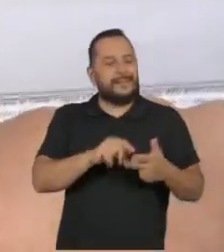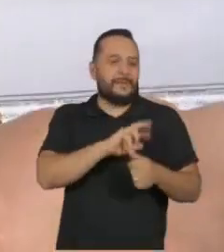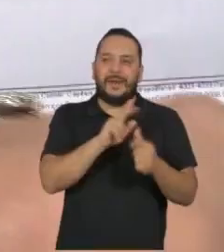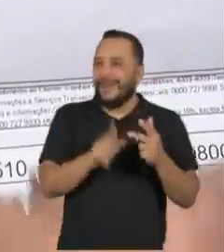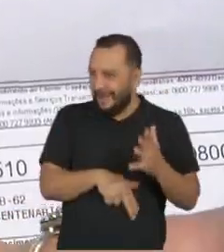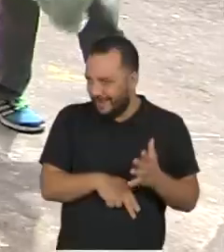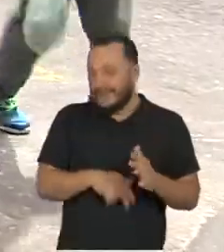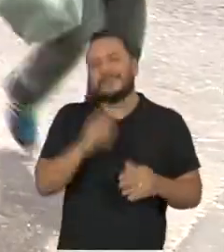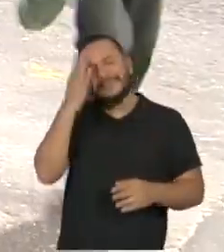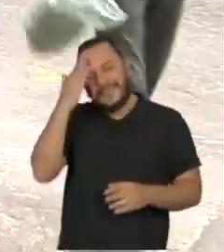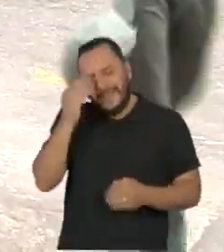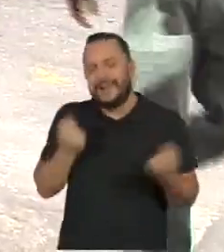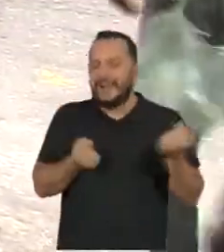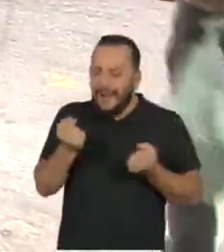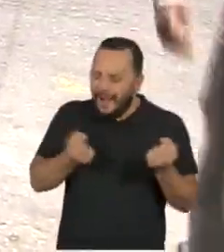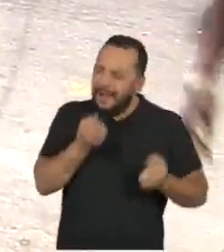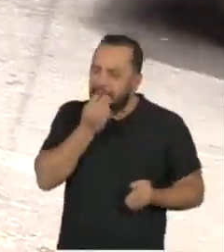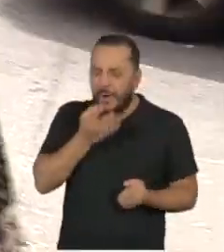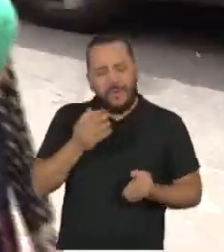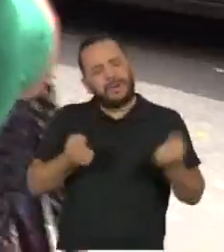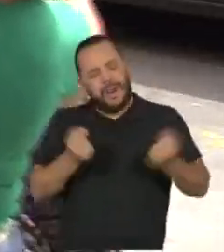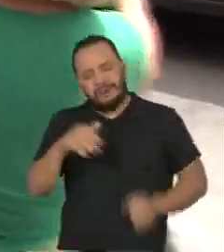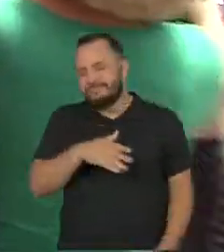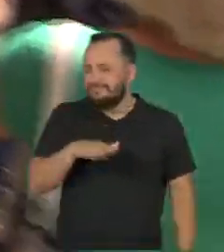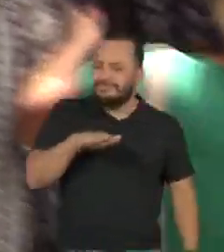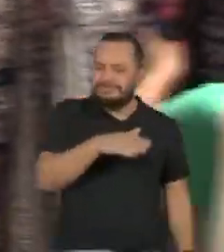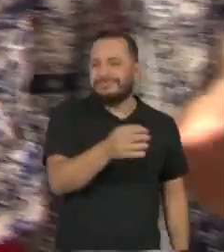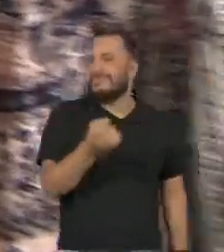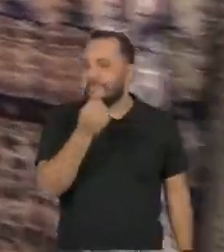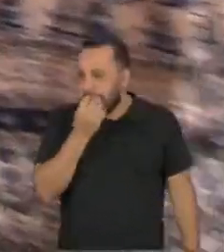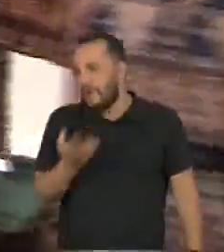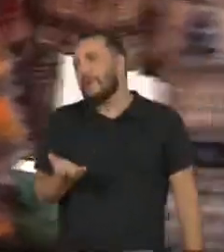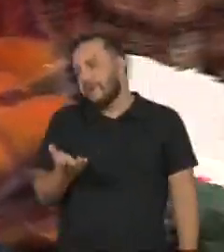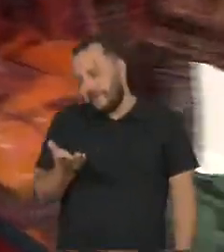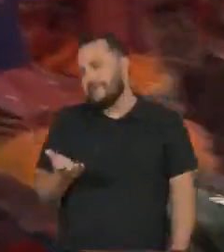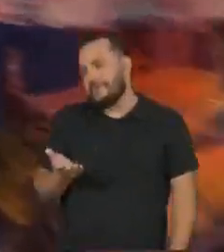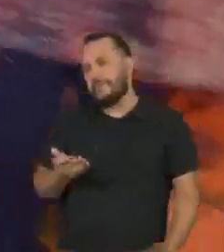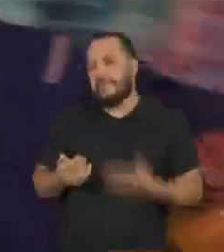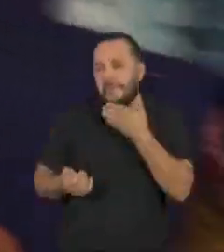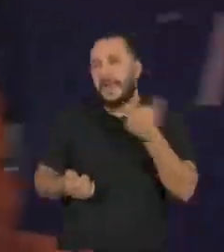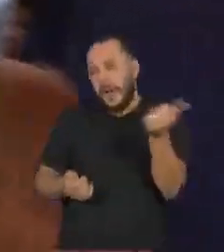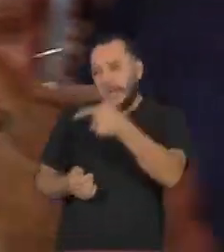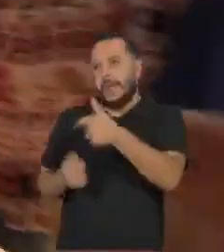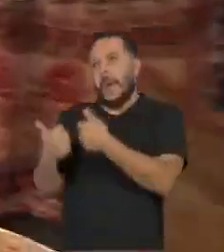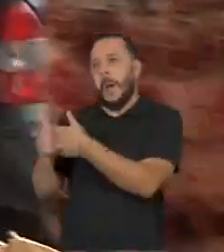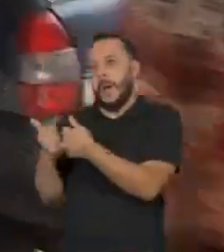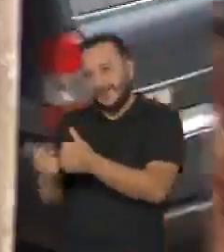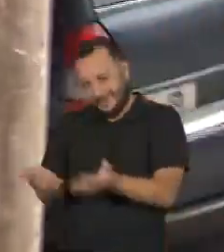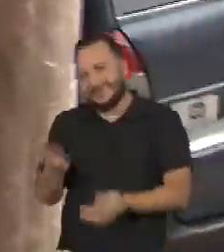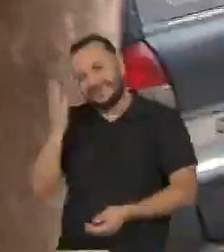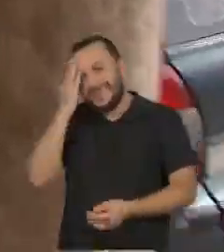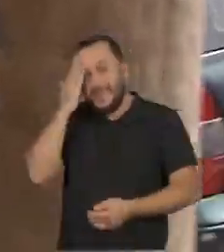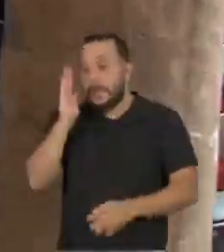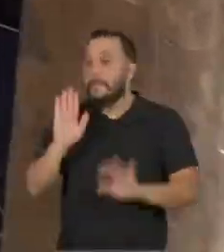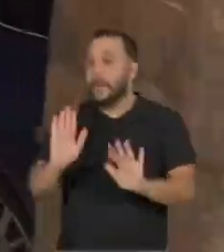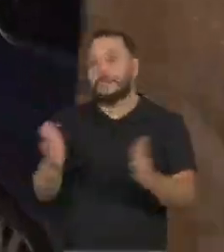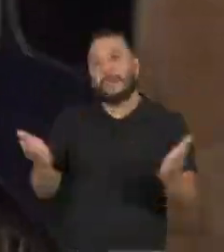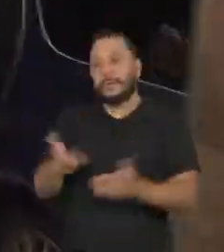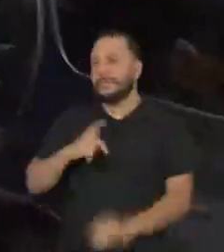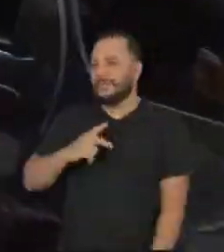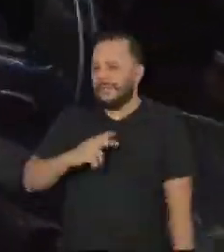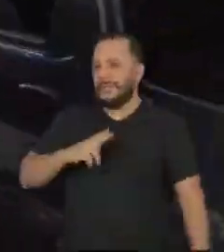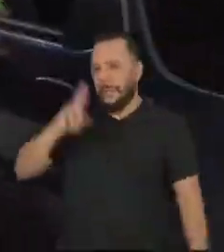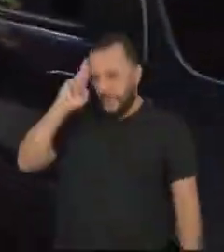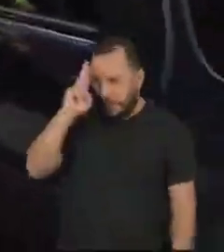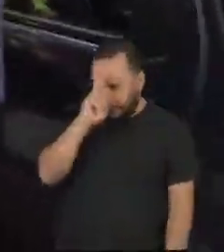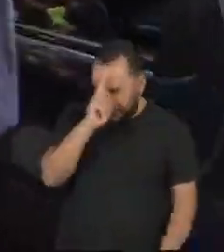conveniente, é uma delícia pegar um carro ao invés de ter que depender de transporte público, né? Mas hoje em dia, com tanta facilidade